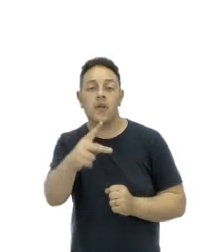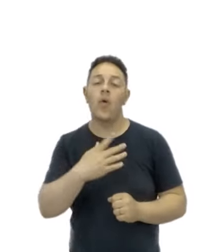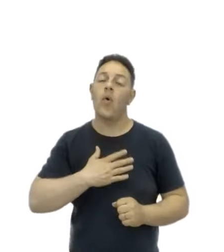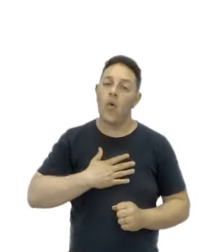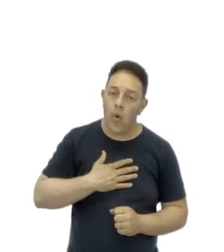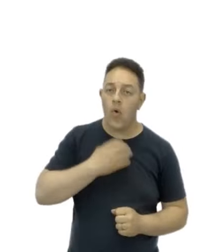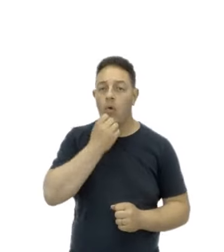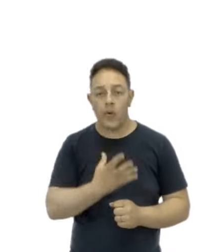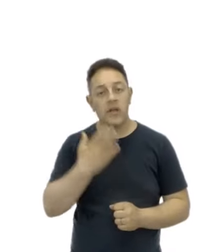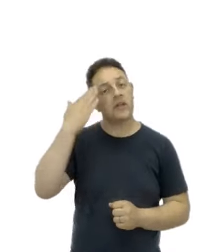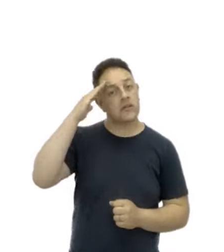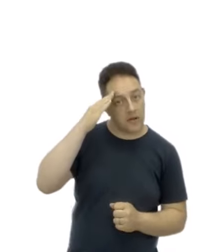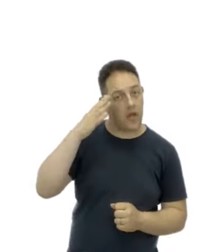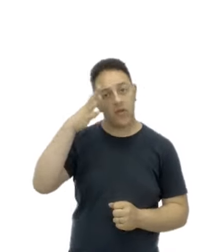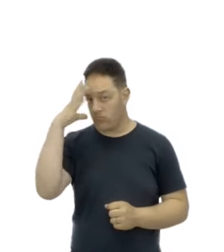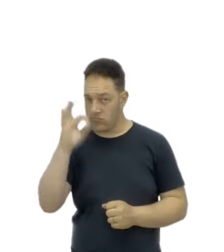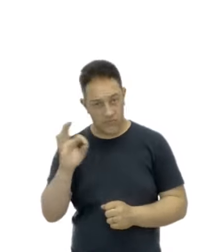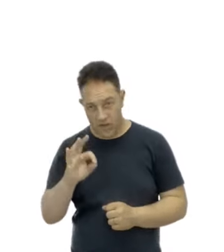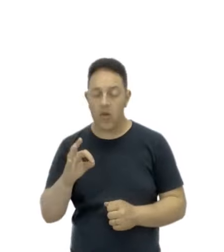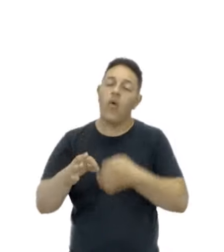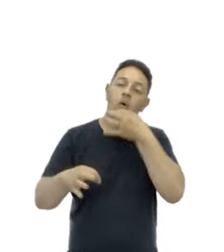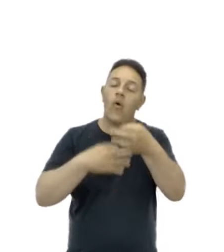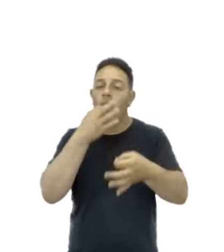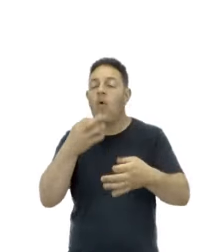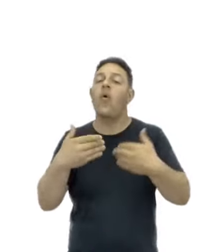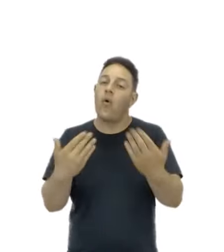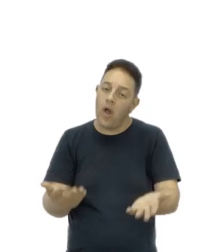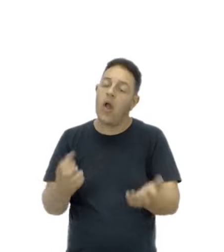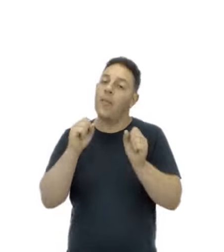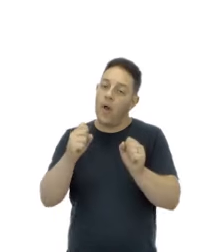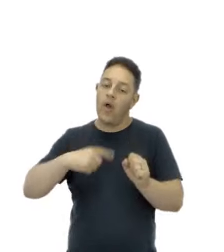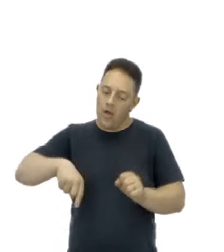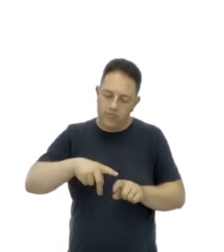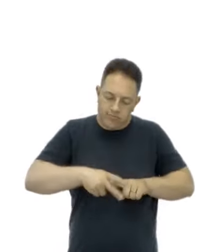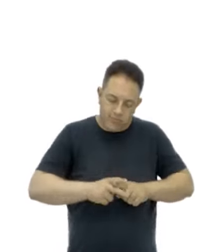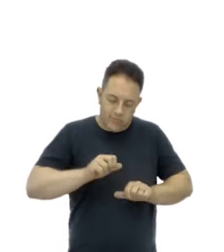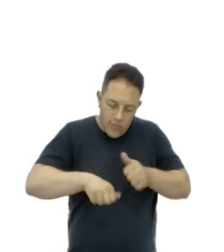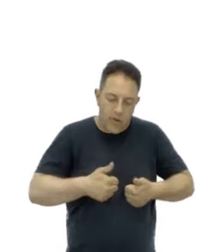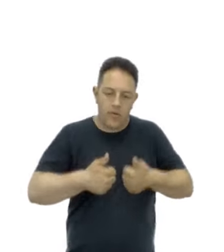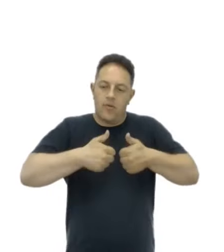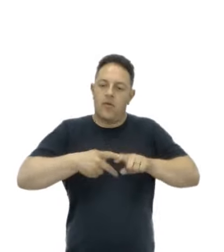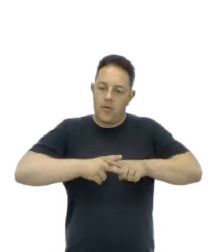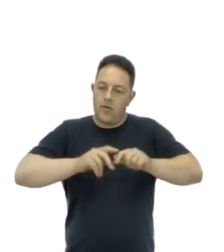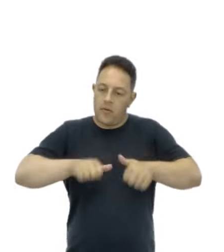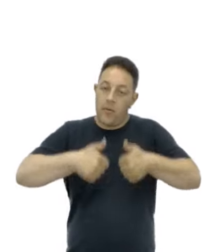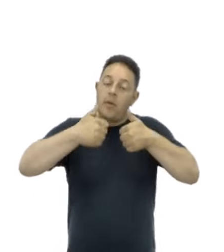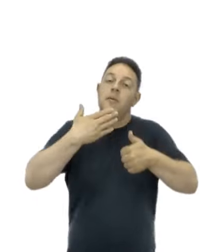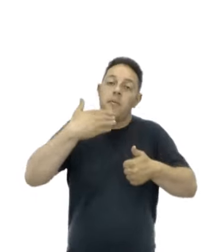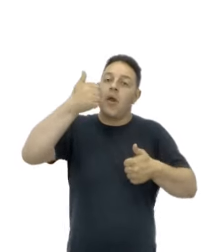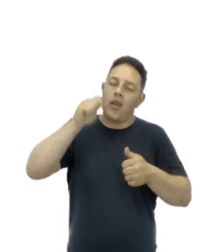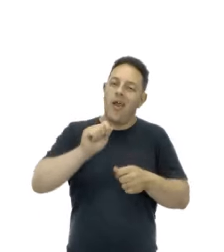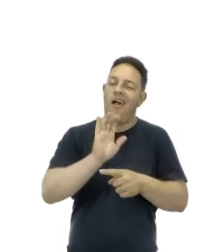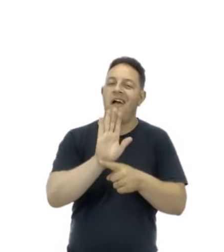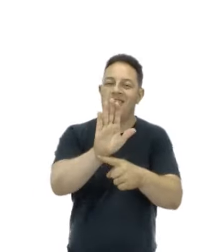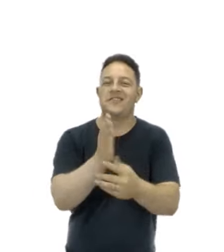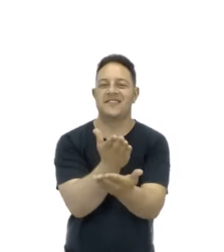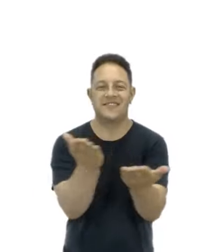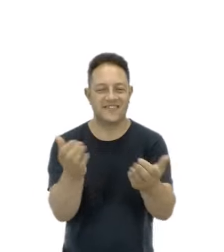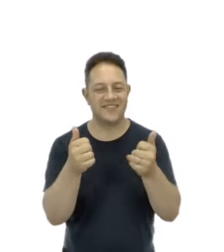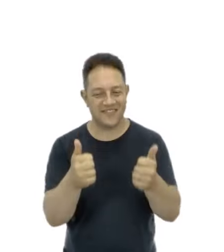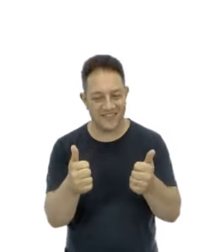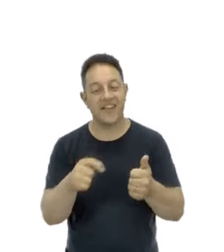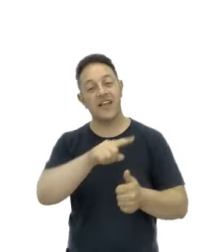as formações aqui que estamos transmitindo para vocês, para que a gente possa estar sempre aperfeiçoando, atendendo melhor vocês aqui. Então,